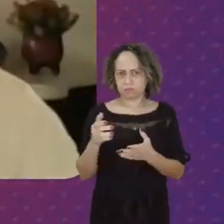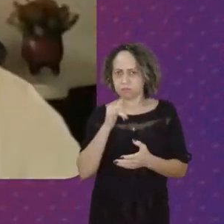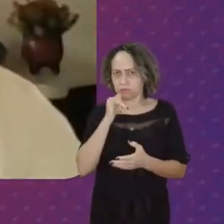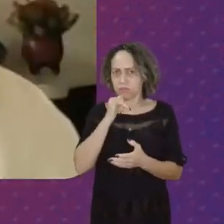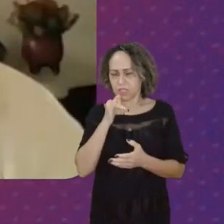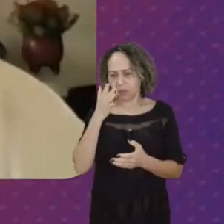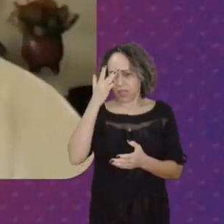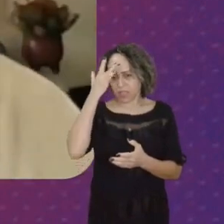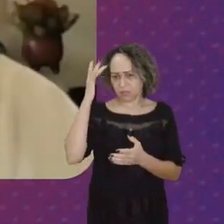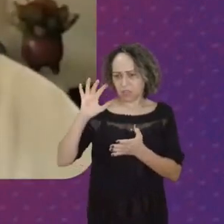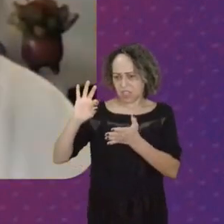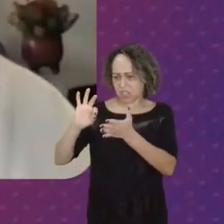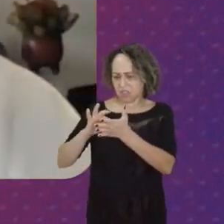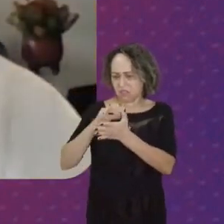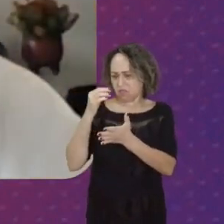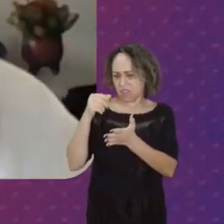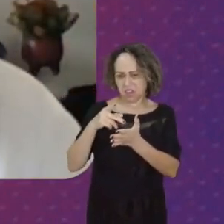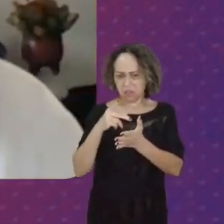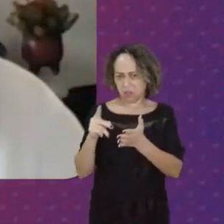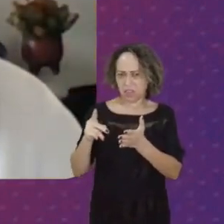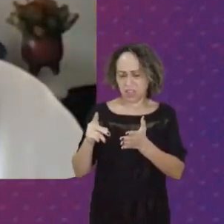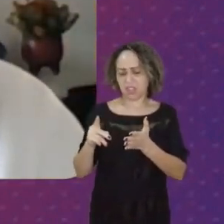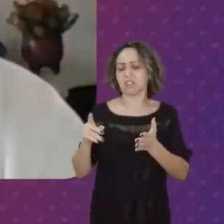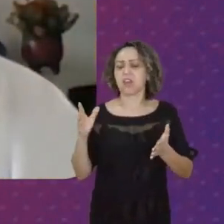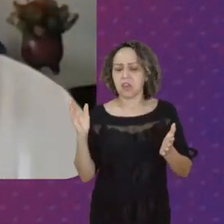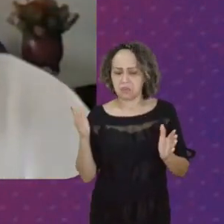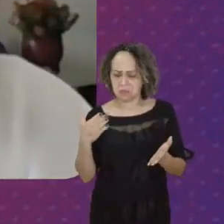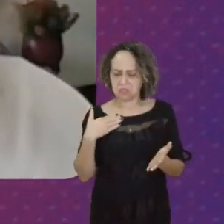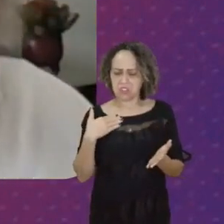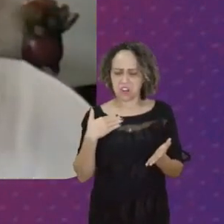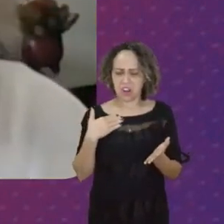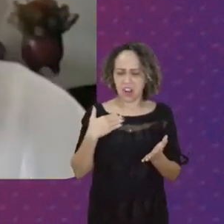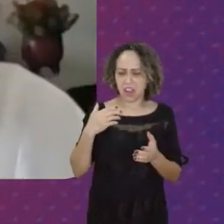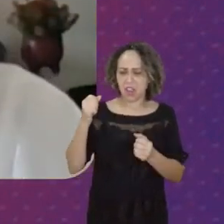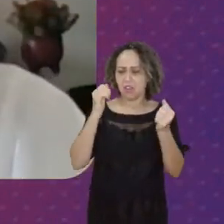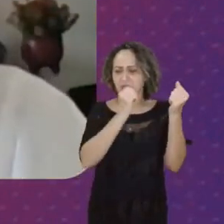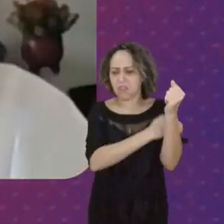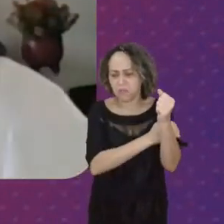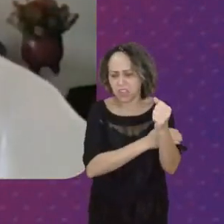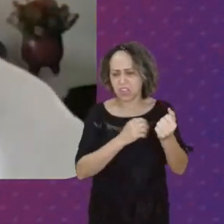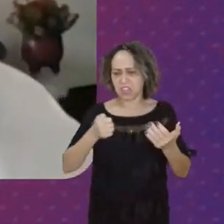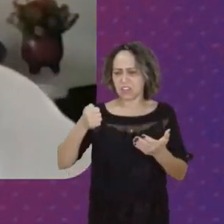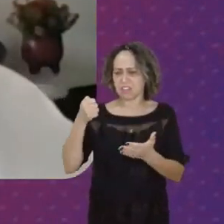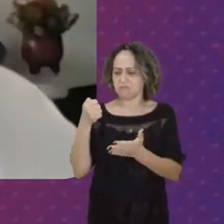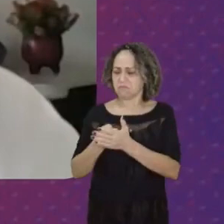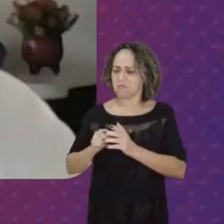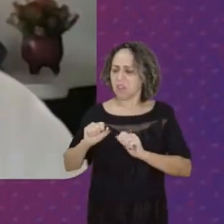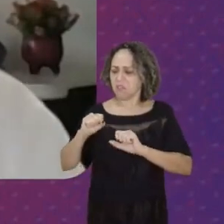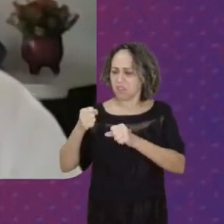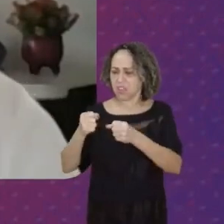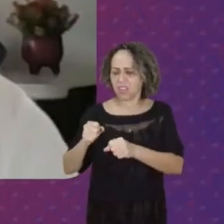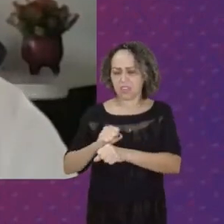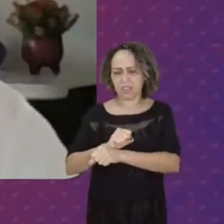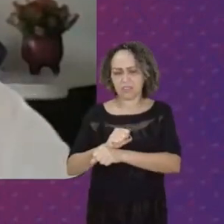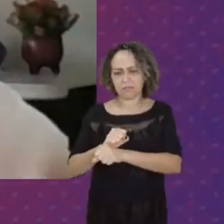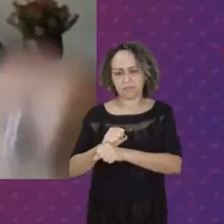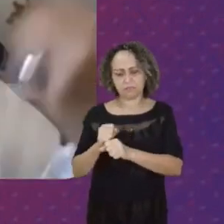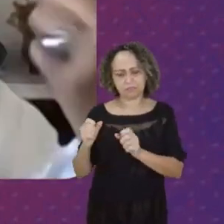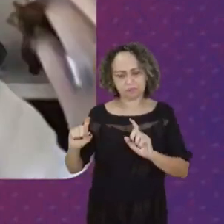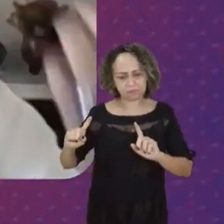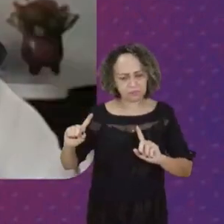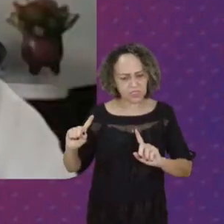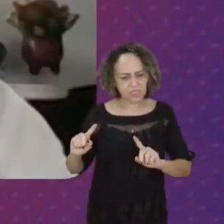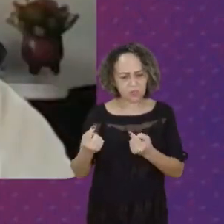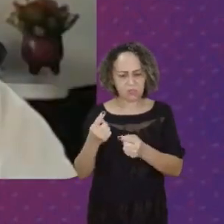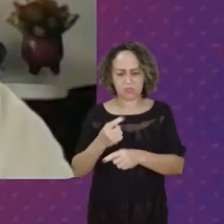feministas, não passam a defender automaticamente o combate ao racismo. No